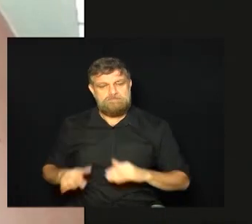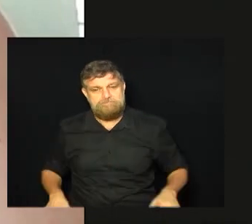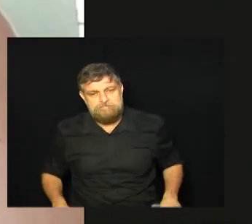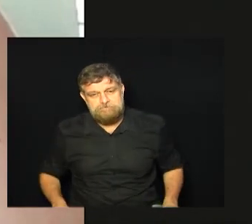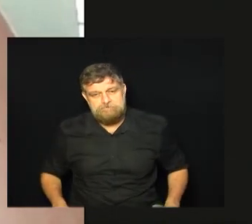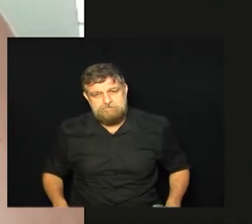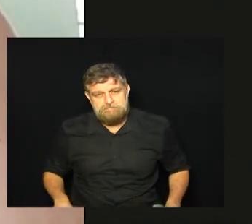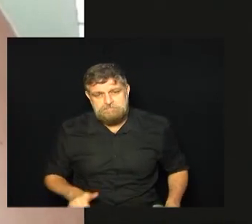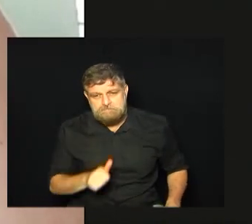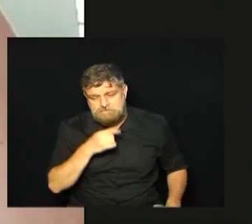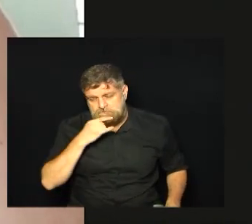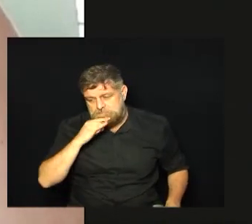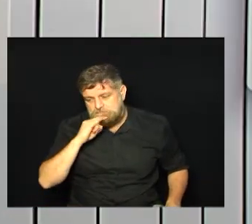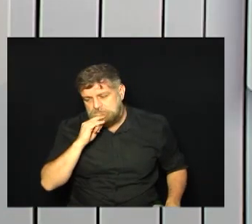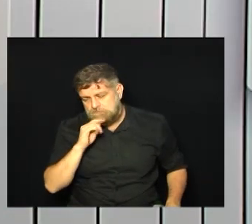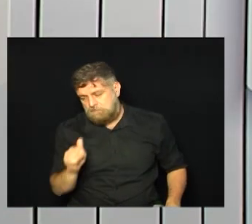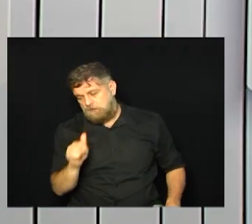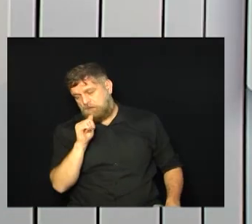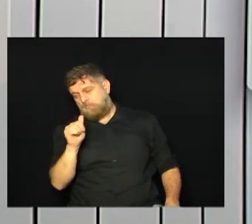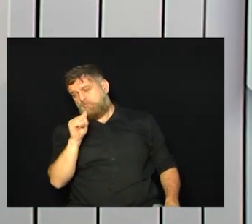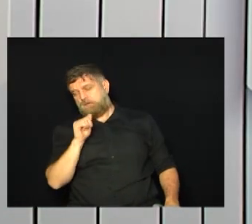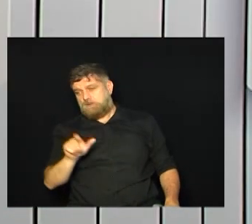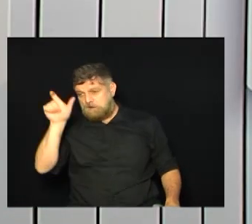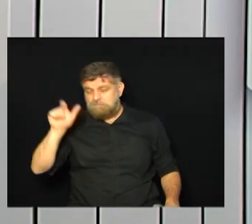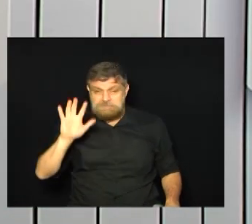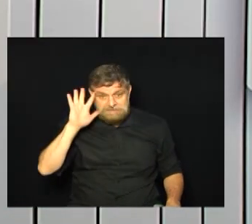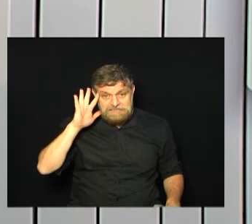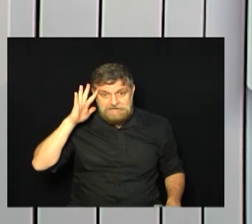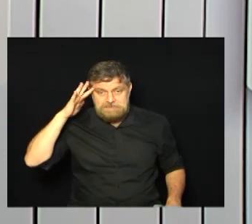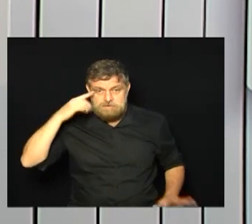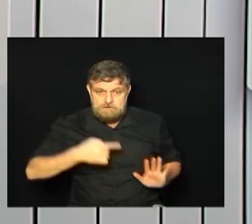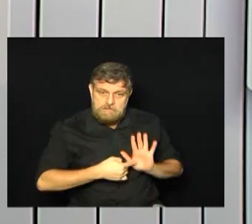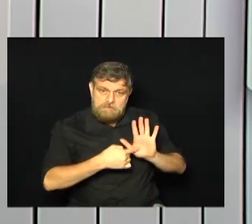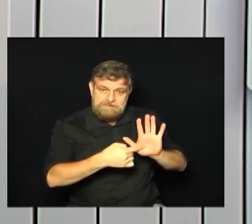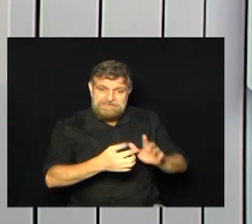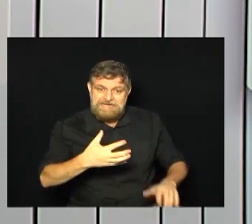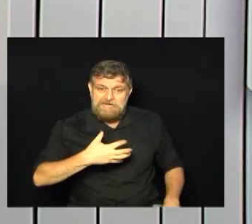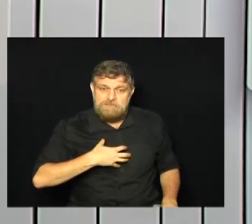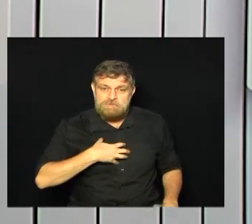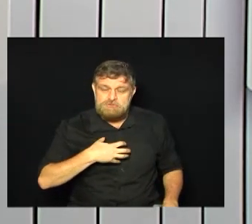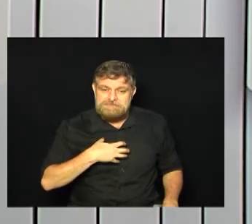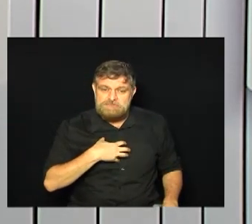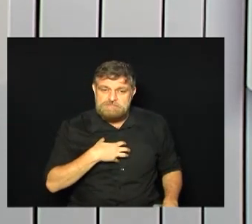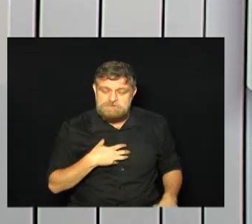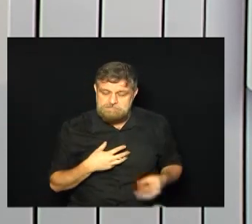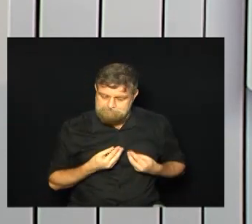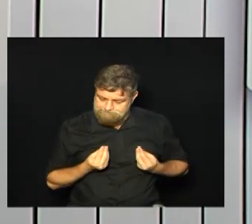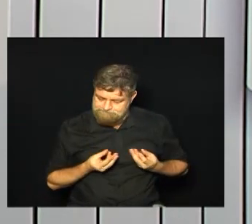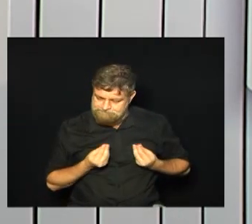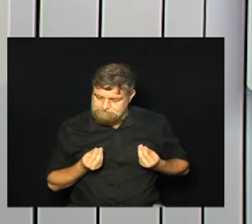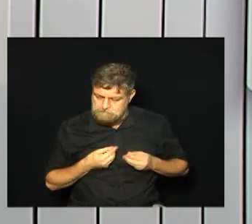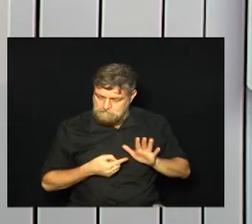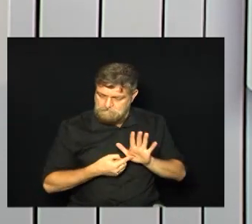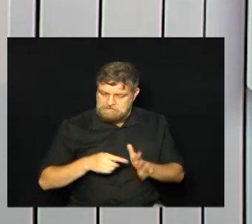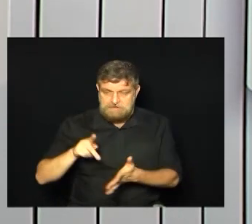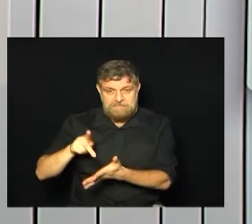O alcoolismo você decidiu retratar de uma forma mais sensível ou expondo a